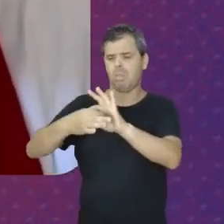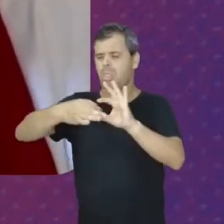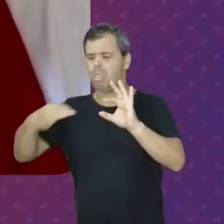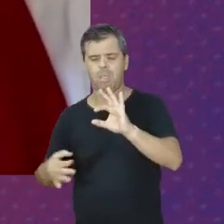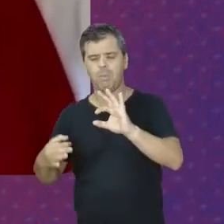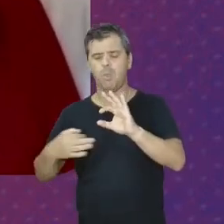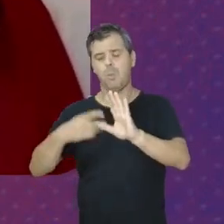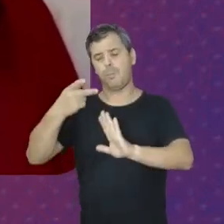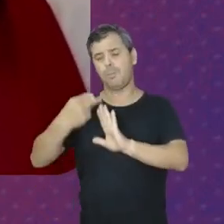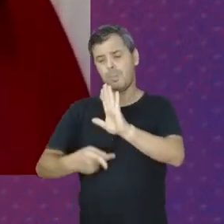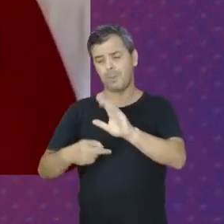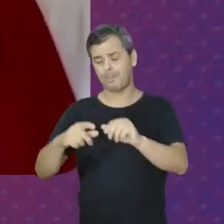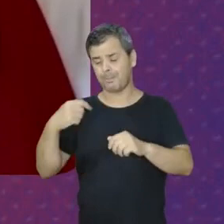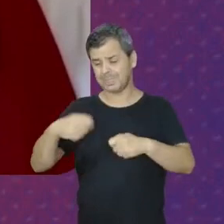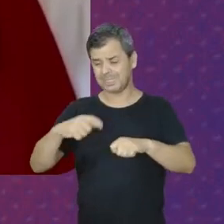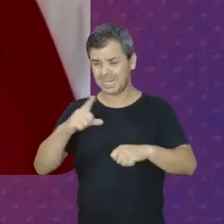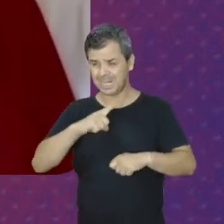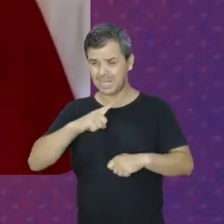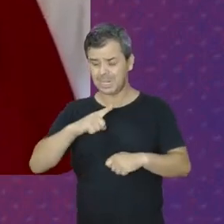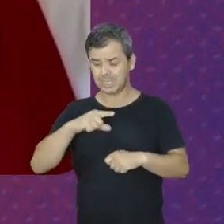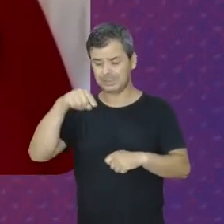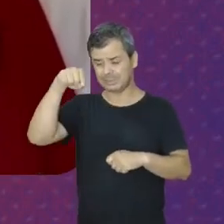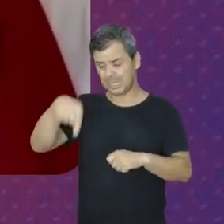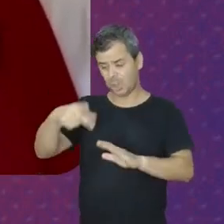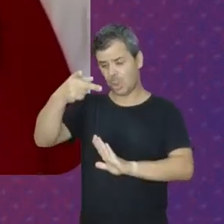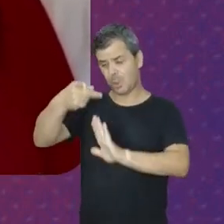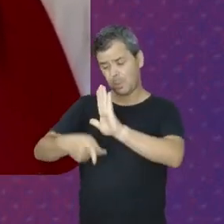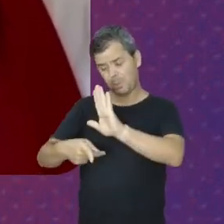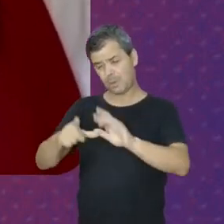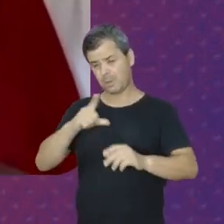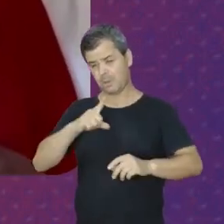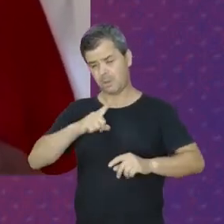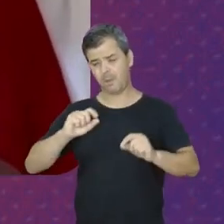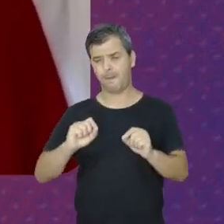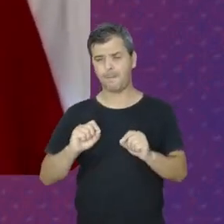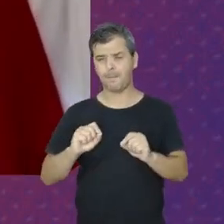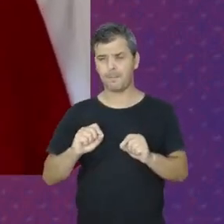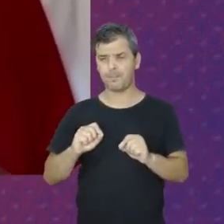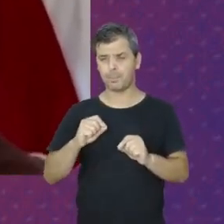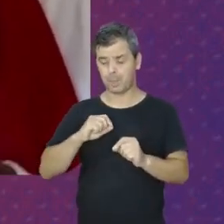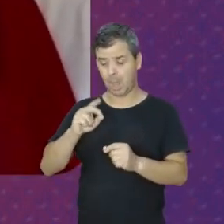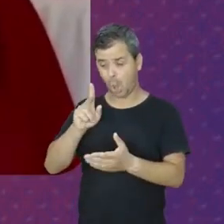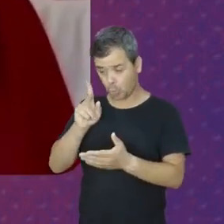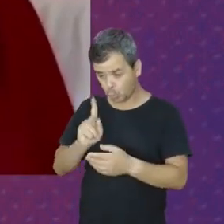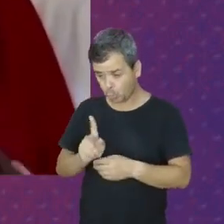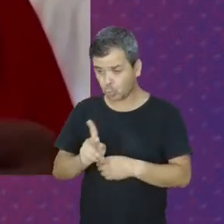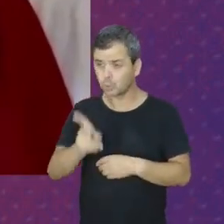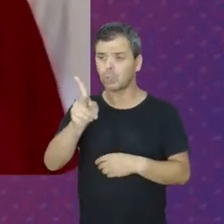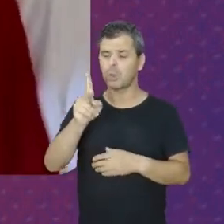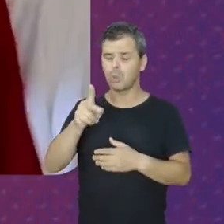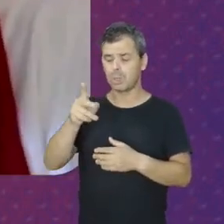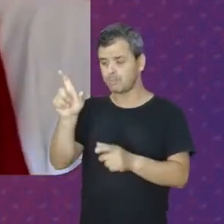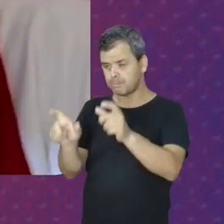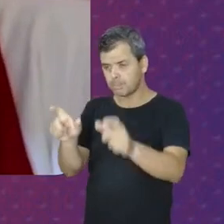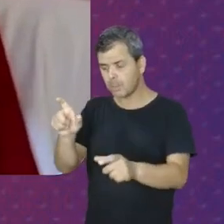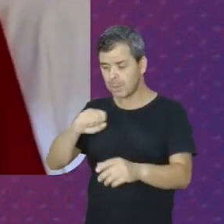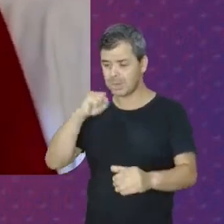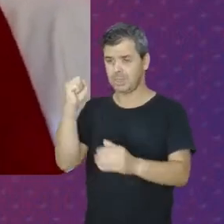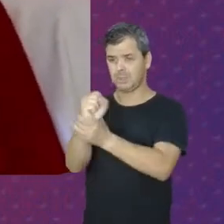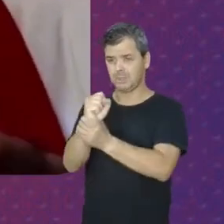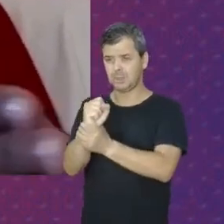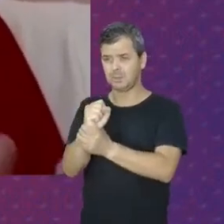projetos. Precisa ter. Nesse projeto, nós precisamos ter a permanência dessas pessoas. Nós precisamos